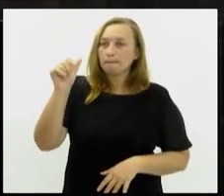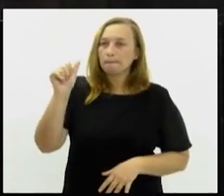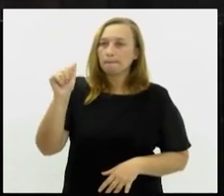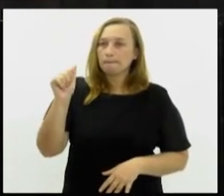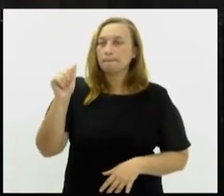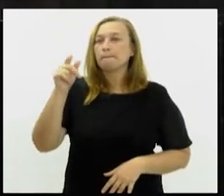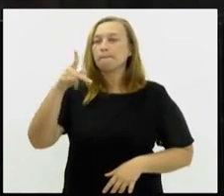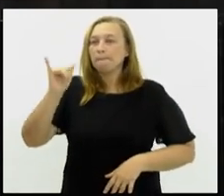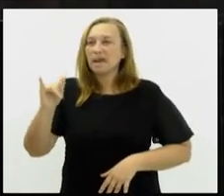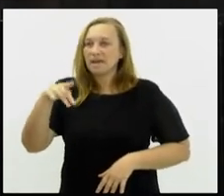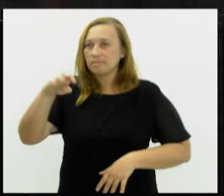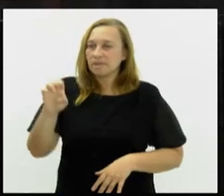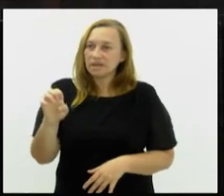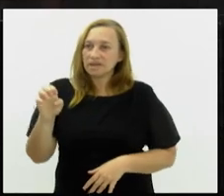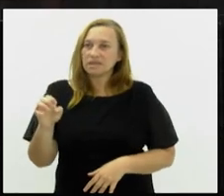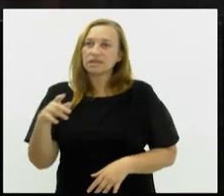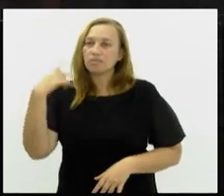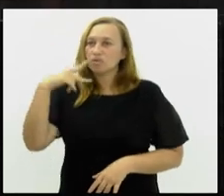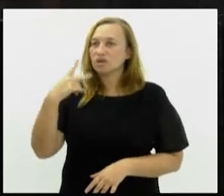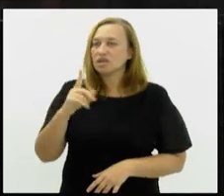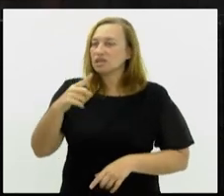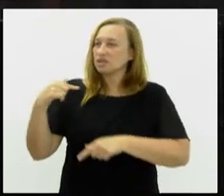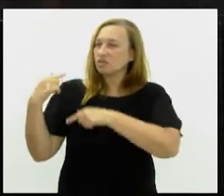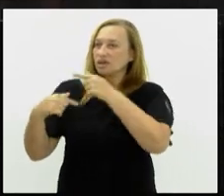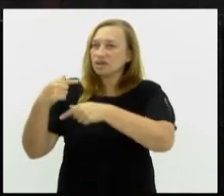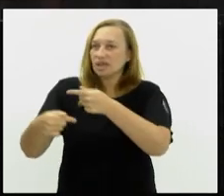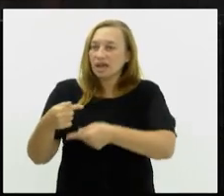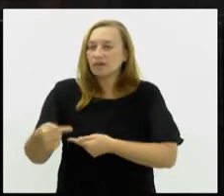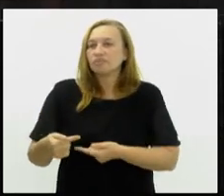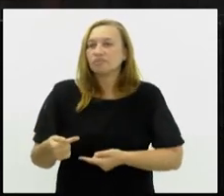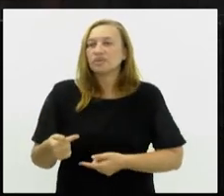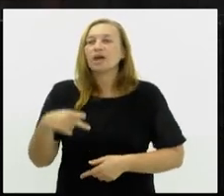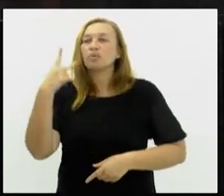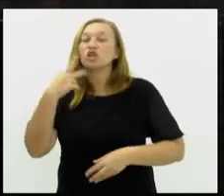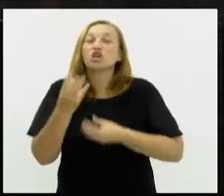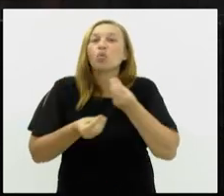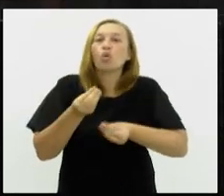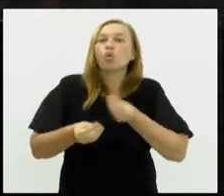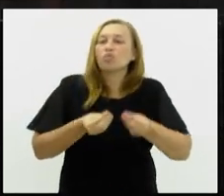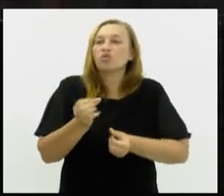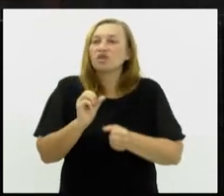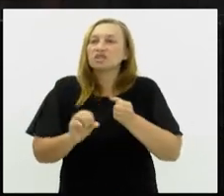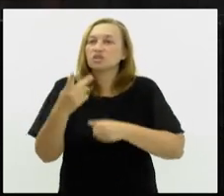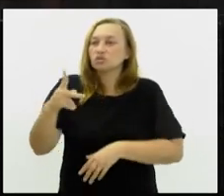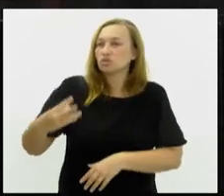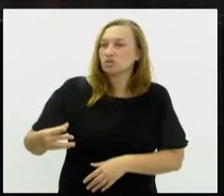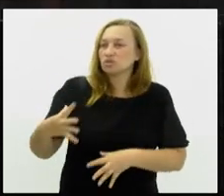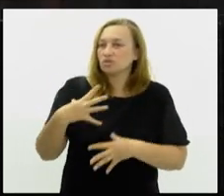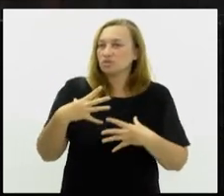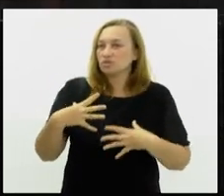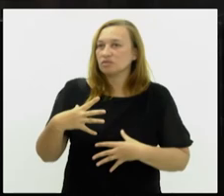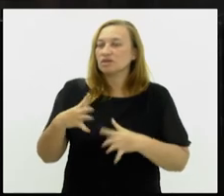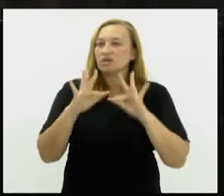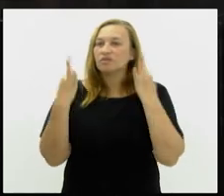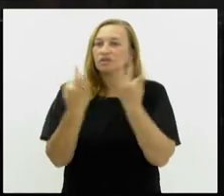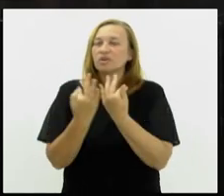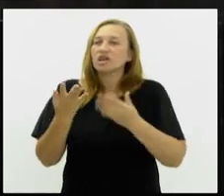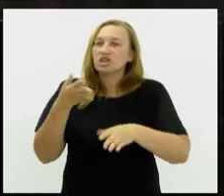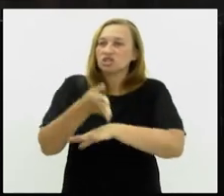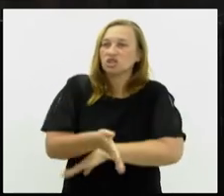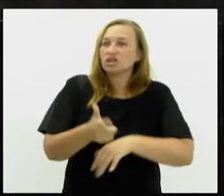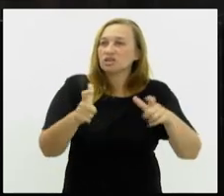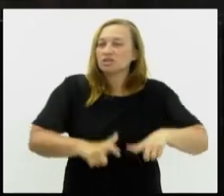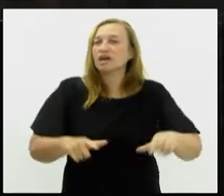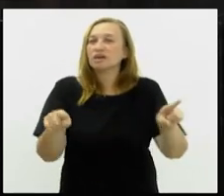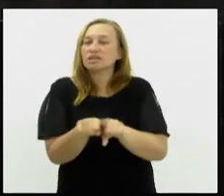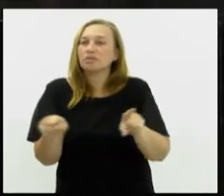pai e mãe da política, que não herdaram a política como um fazer das suas famílias, cheguem nesse espaço e